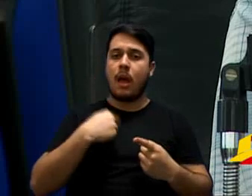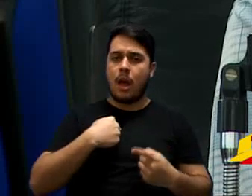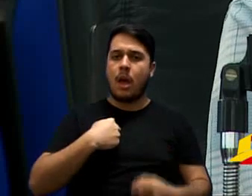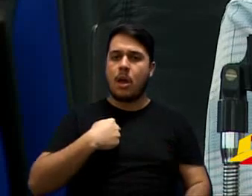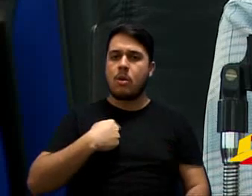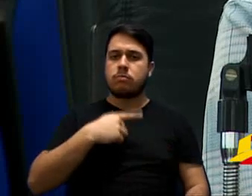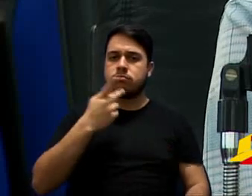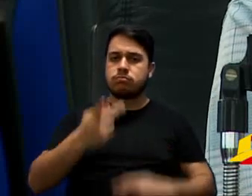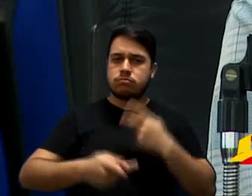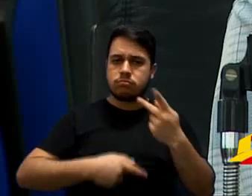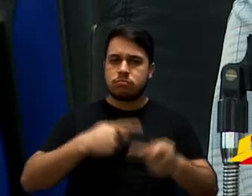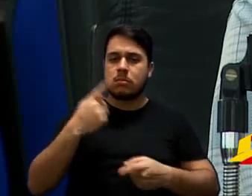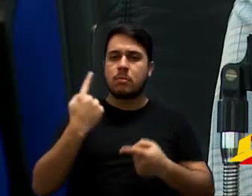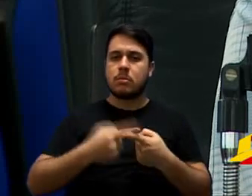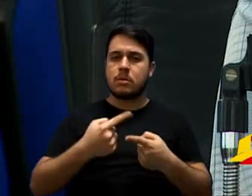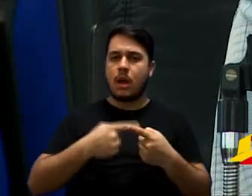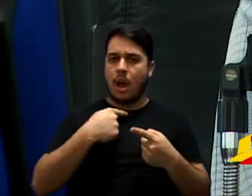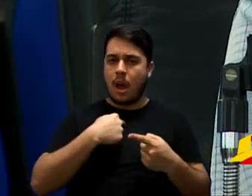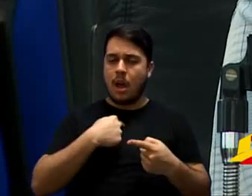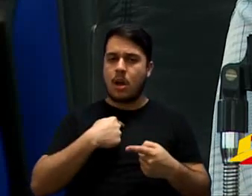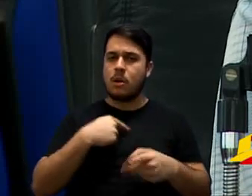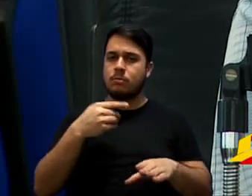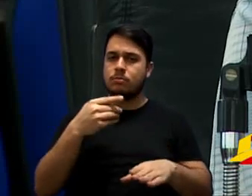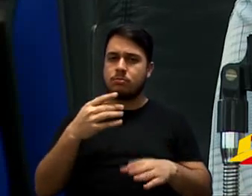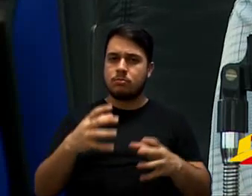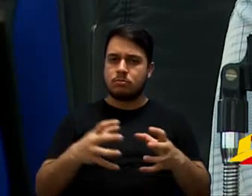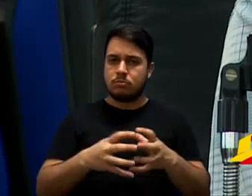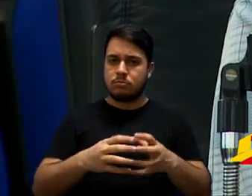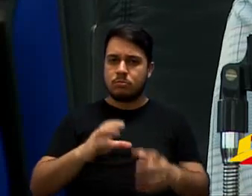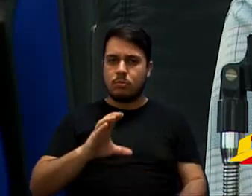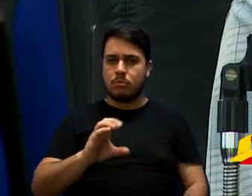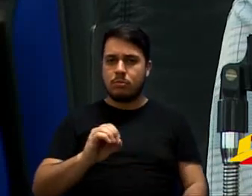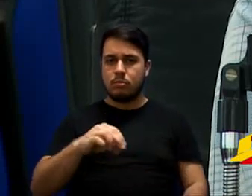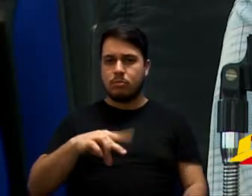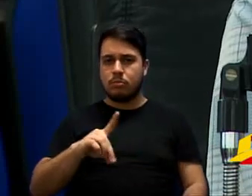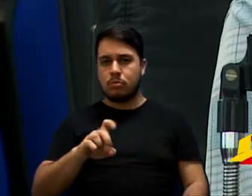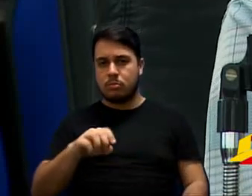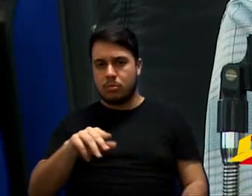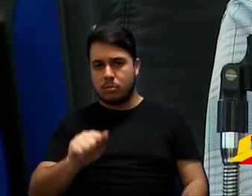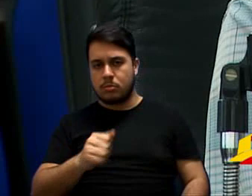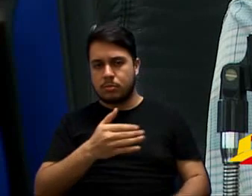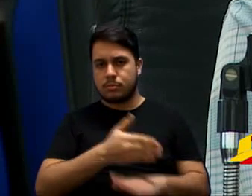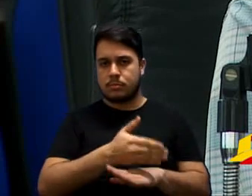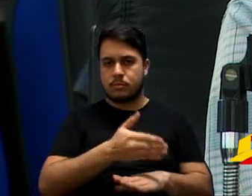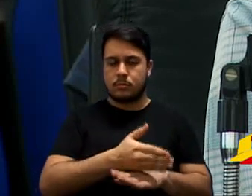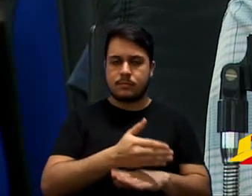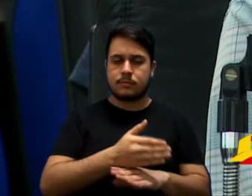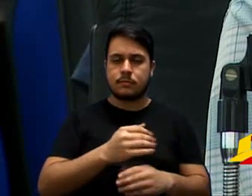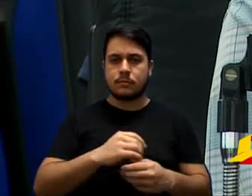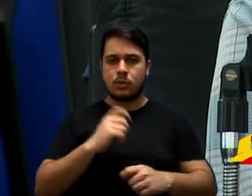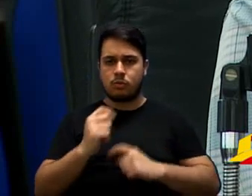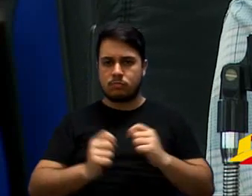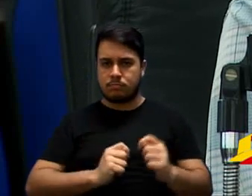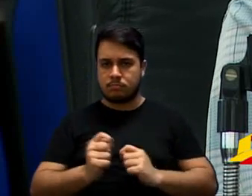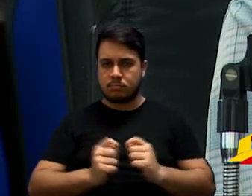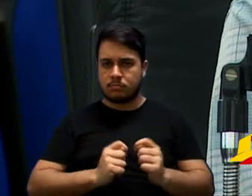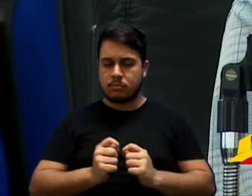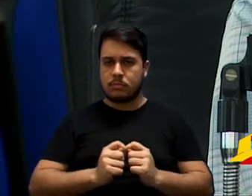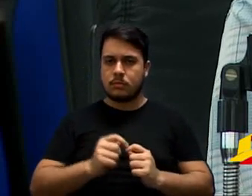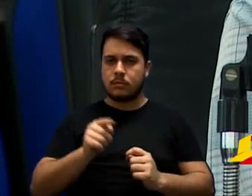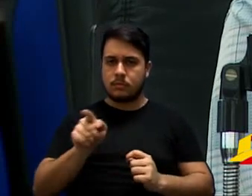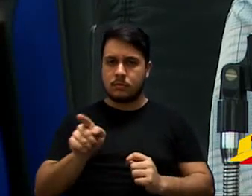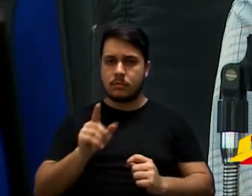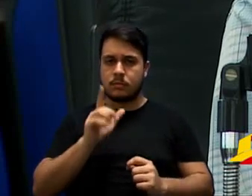do problema é de ter um controle efetivo dessas nascentes o sae que